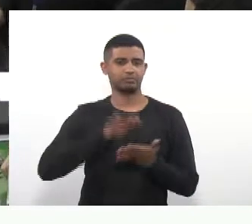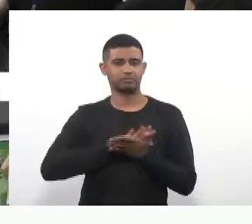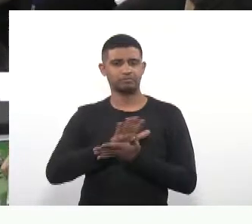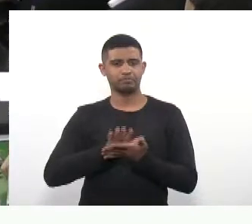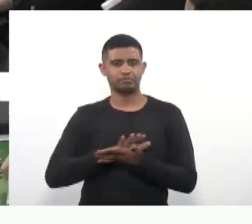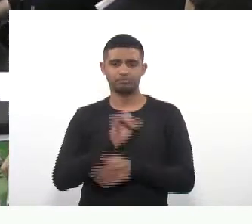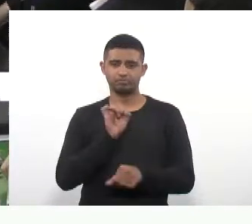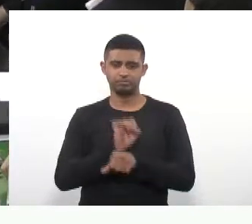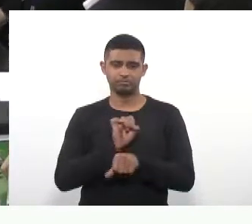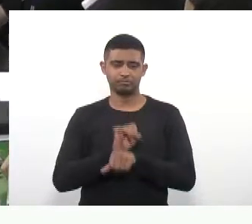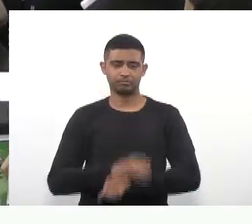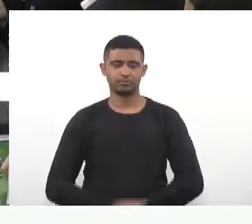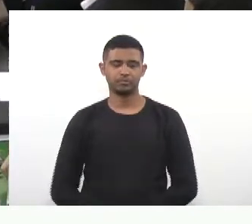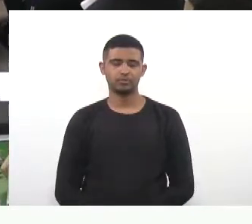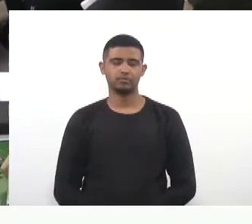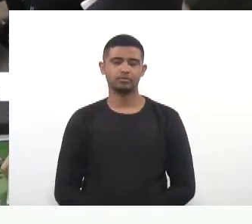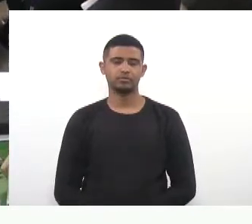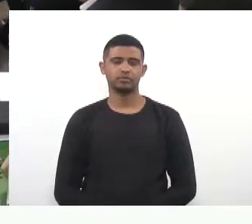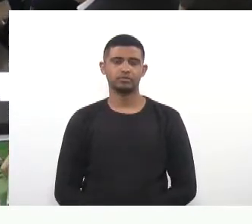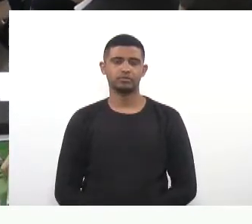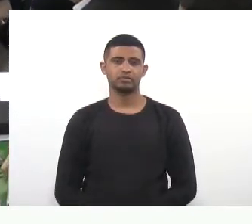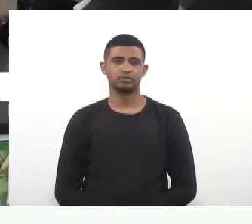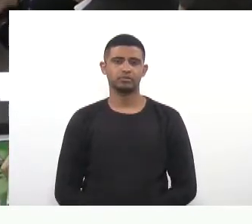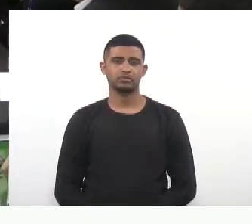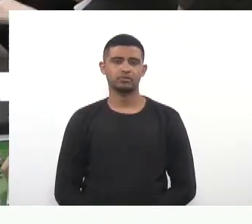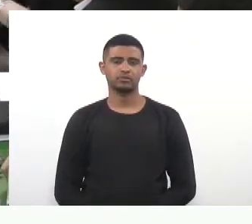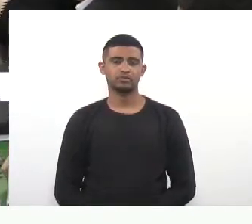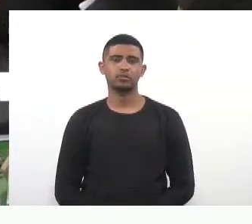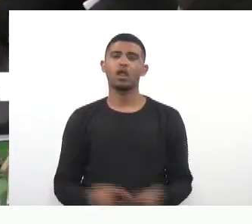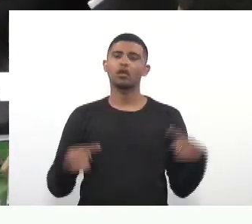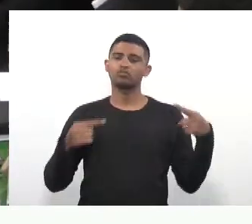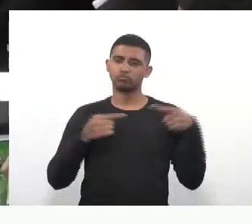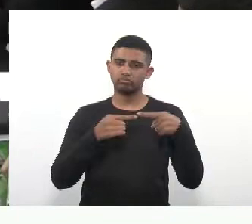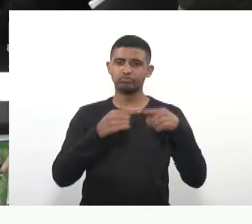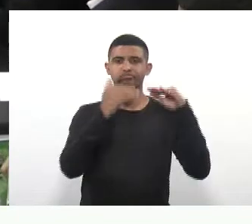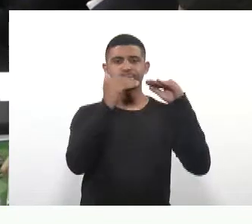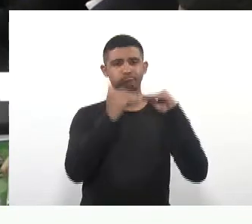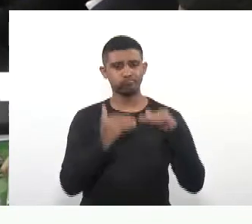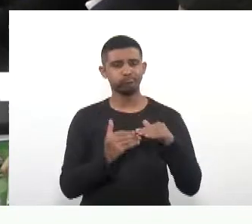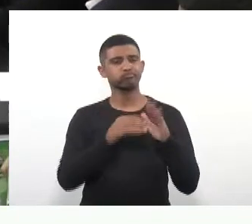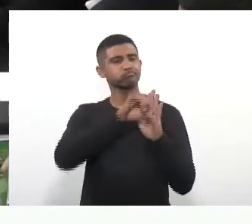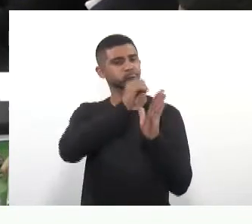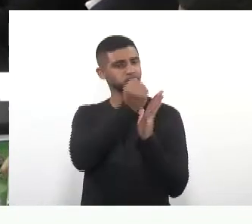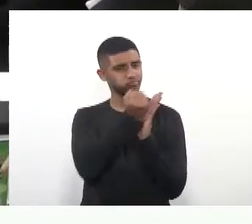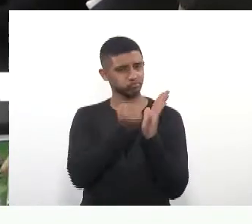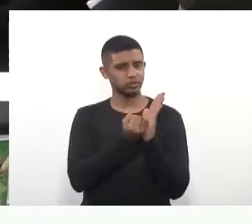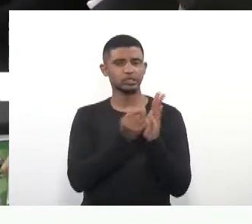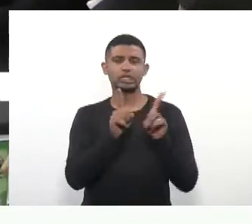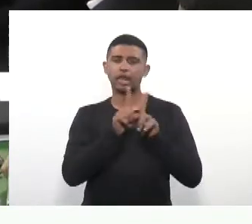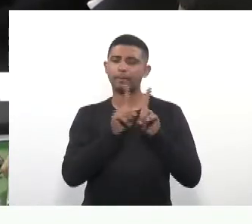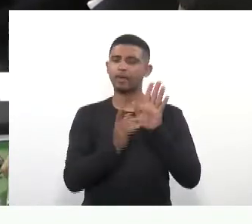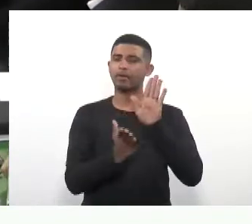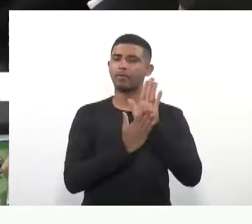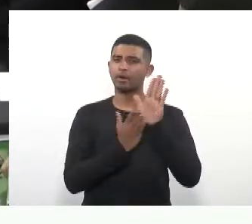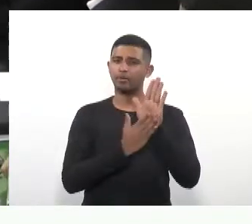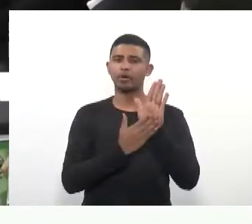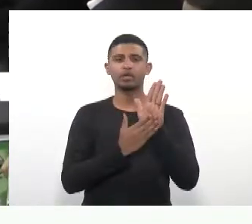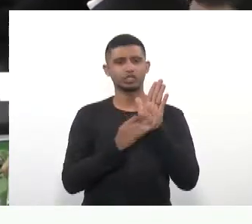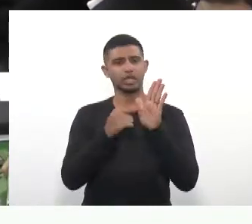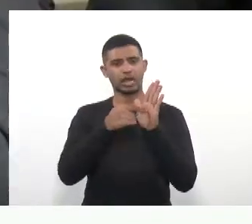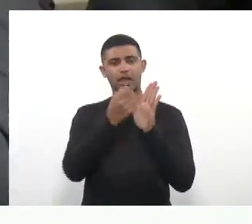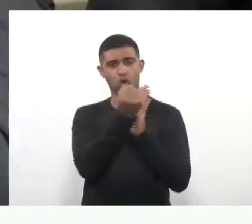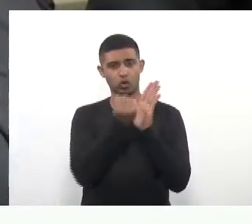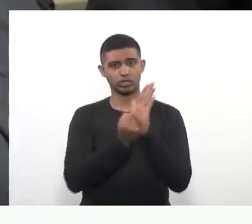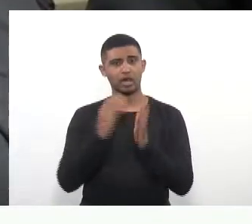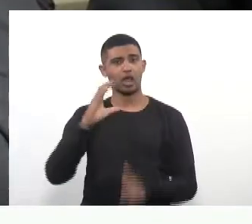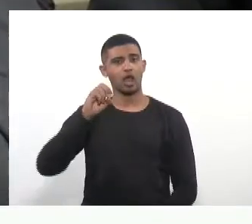de acordo com o processo licitatório, com o edital, com a proposta e com o contrato de concessão, né, que são